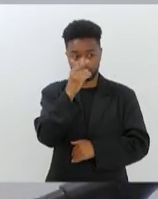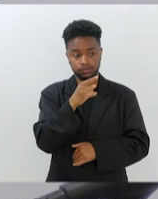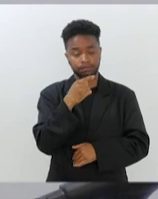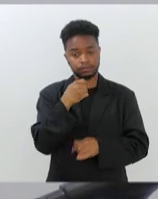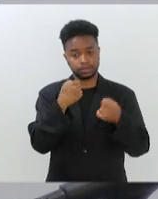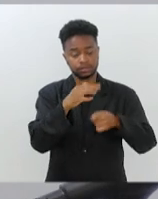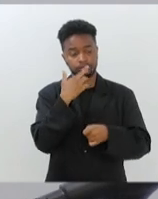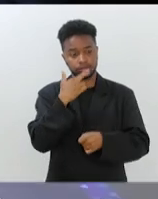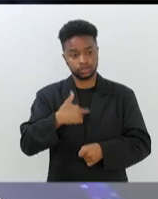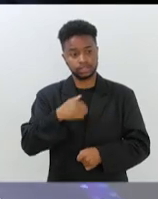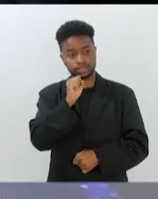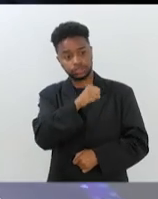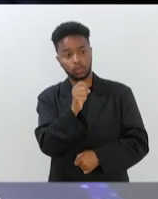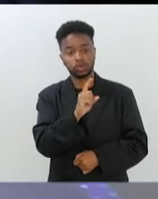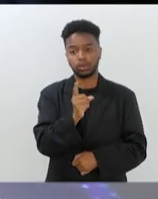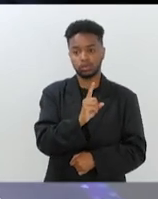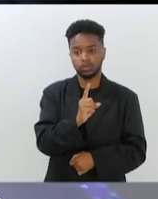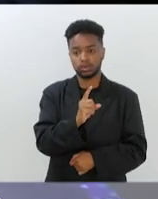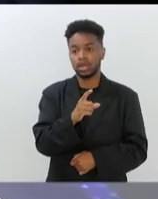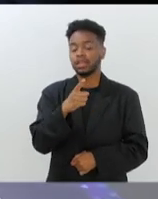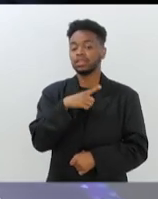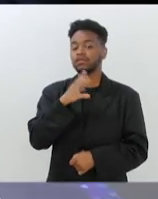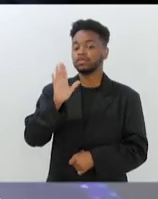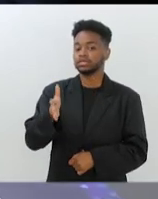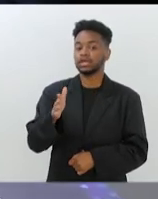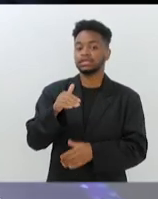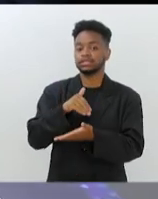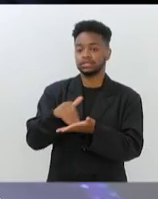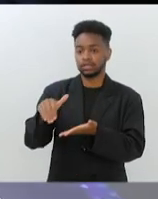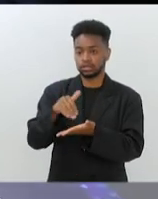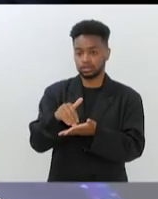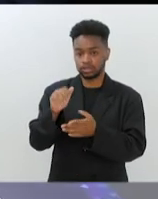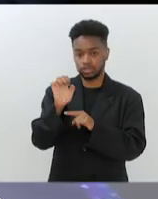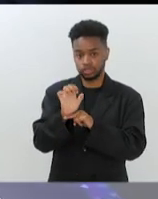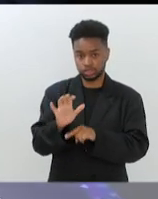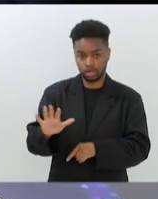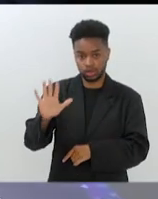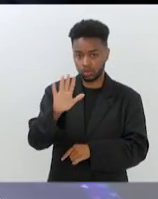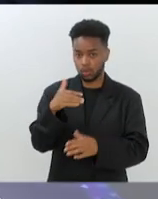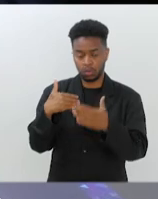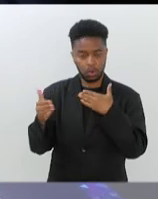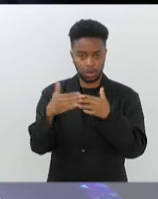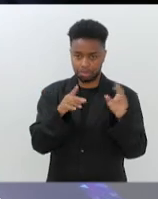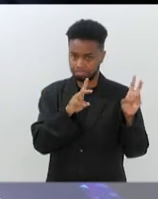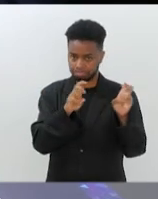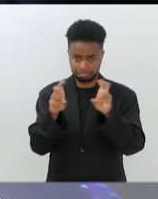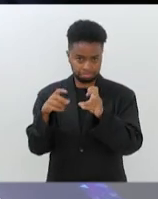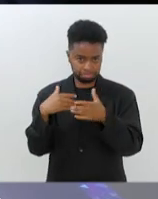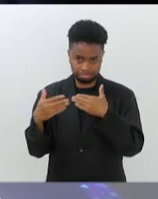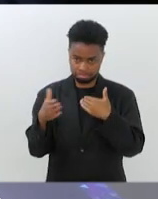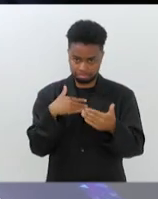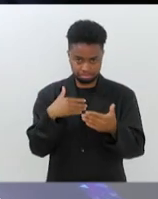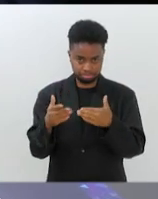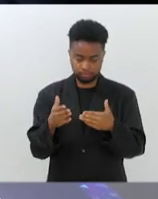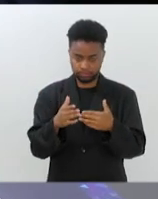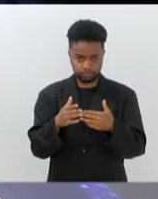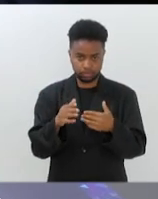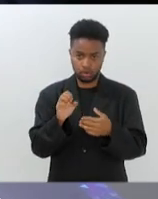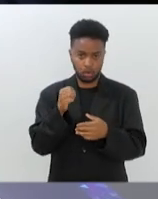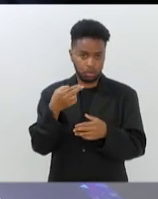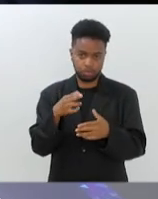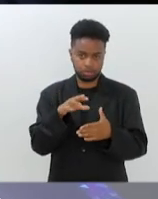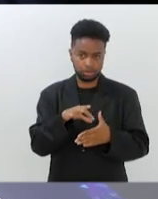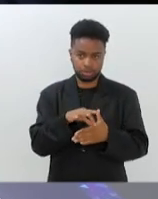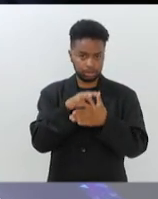respondendo sim ou não algum secretário de estado seja de que pasta for ainda que seja chefe de